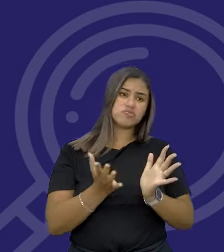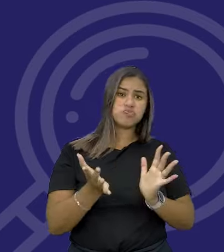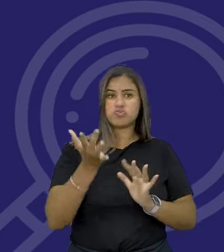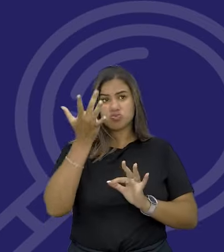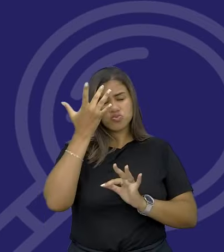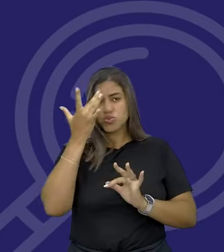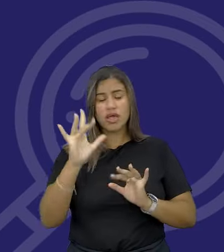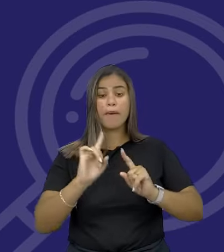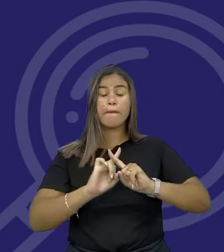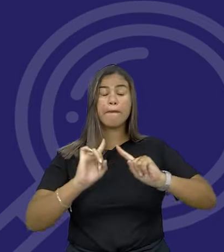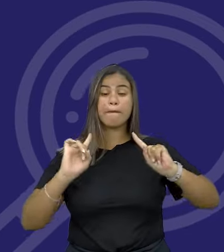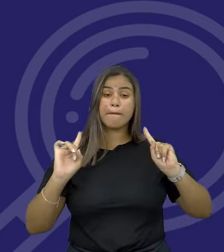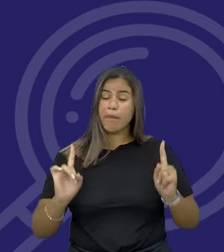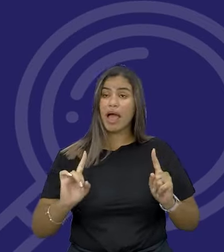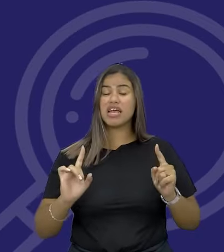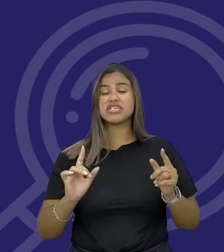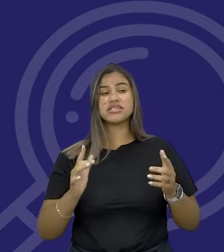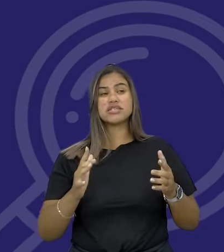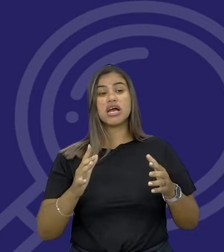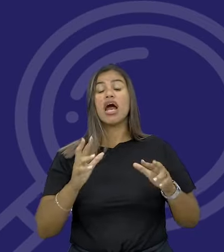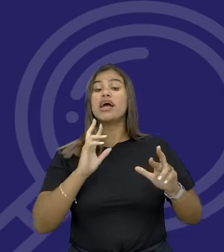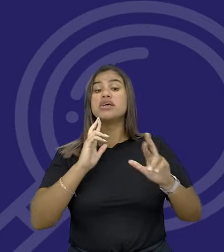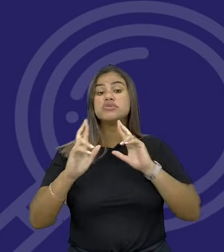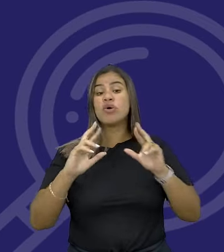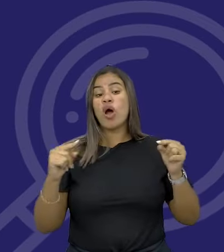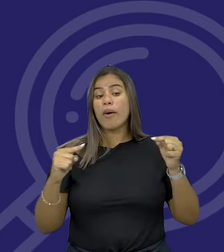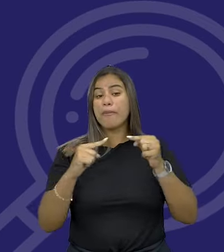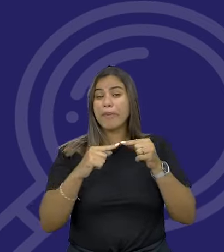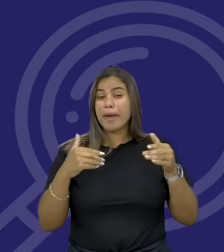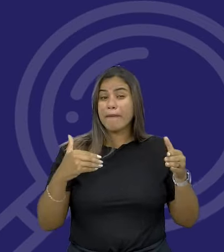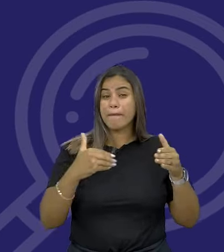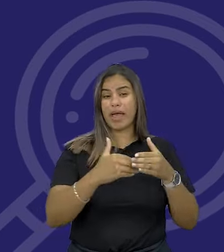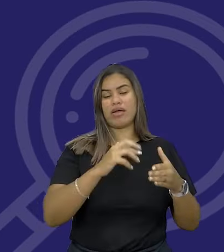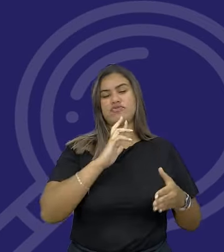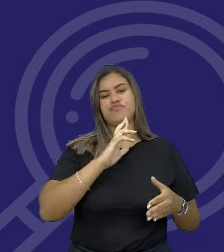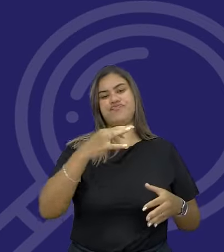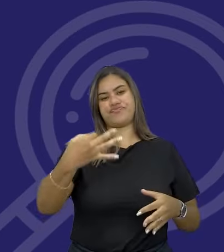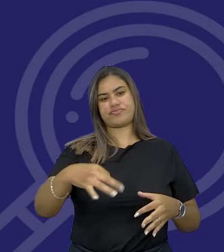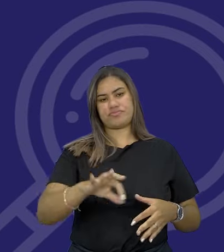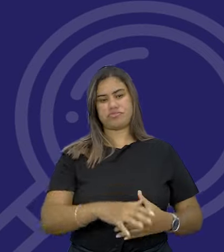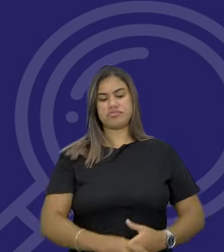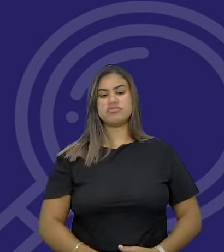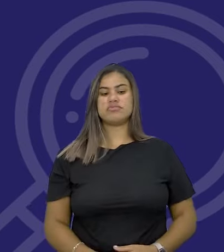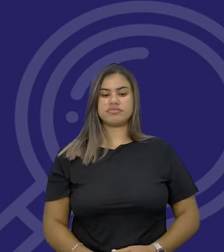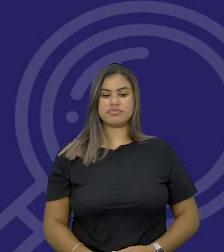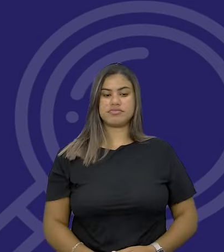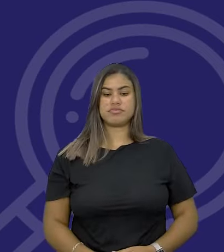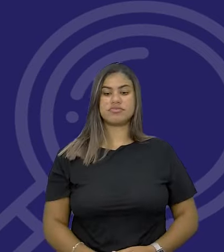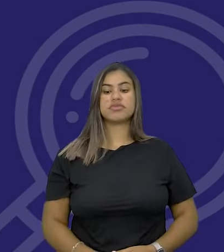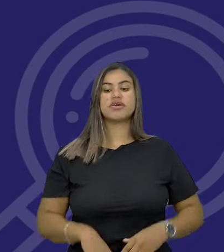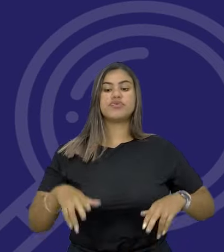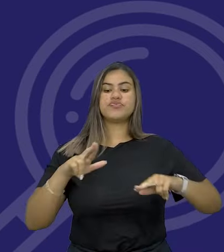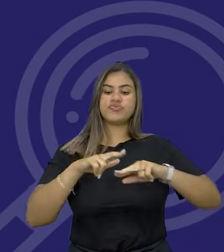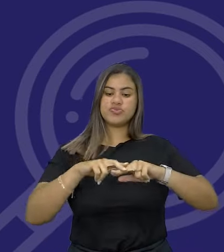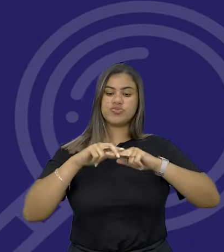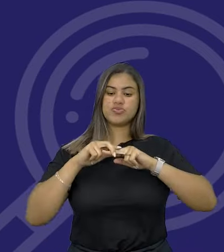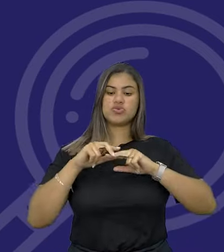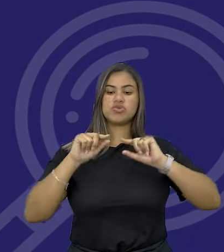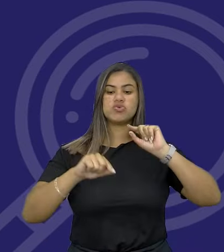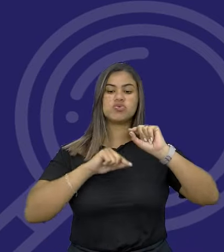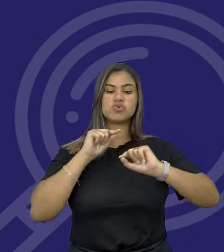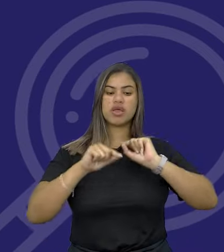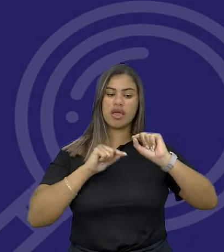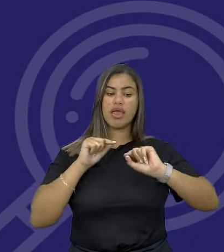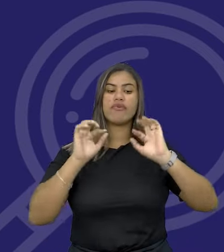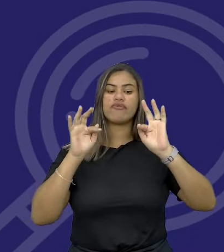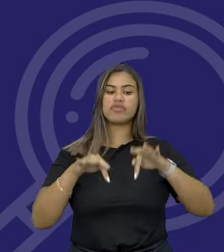sim aquela que se aproxima mais, ou aquela que dá um resultado mais coerente. E para isso, né, no final,